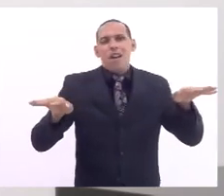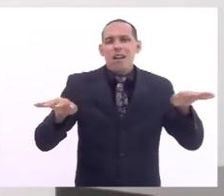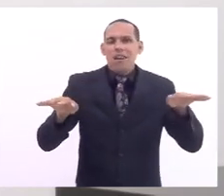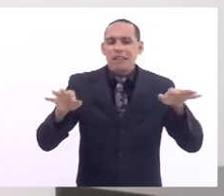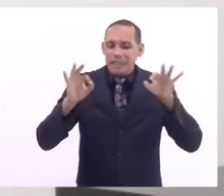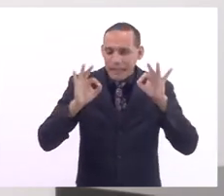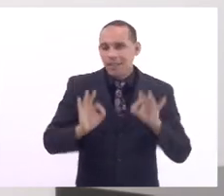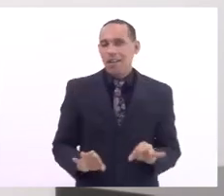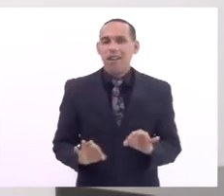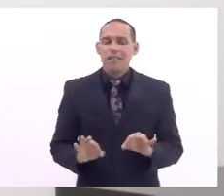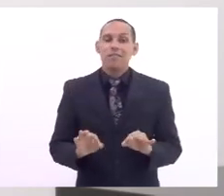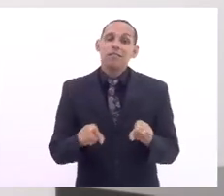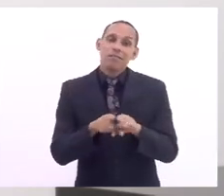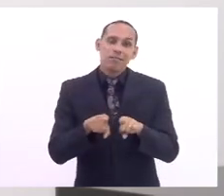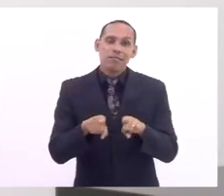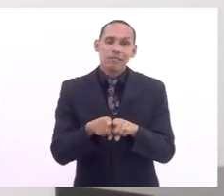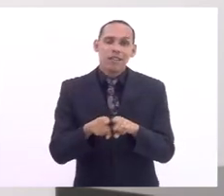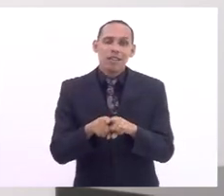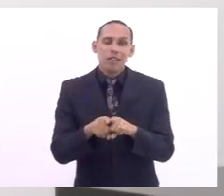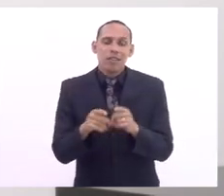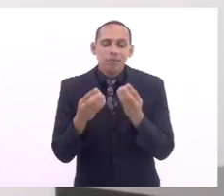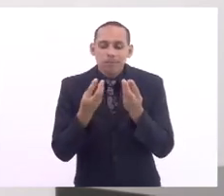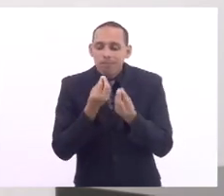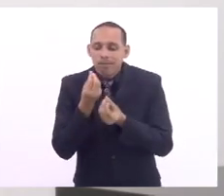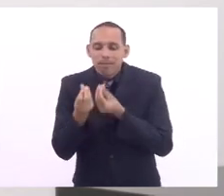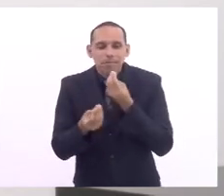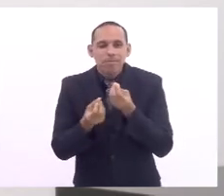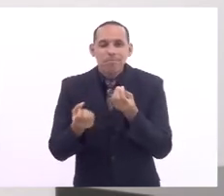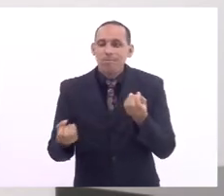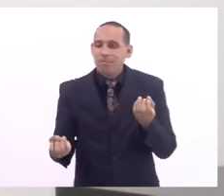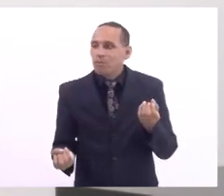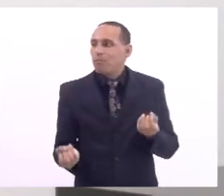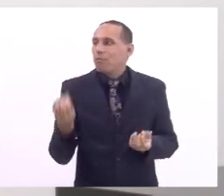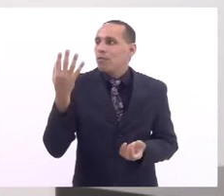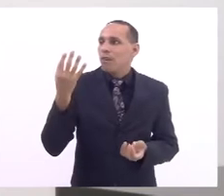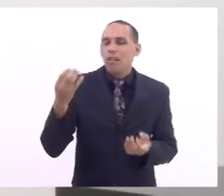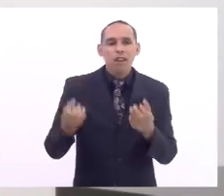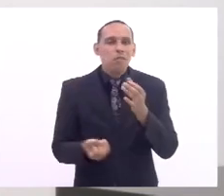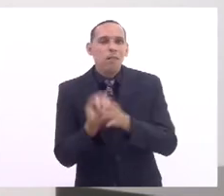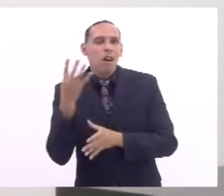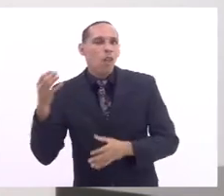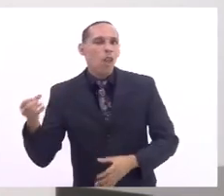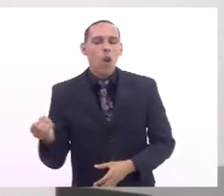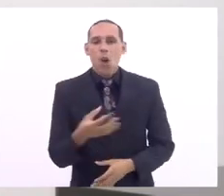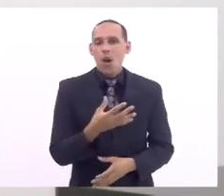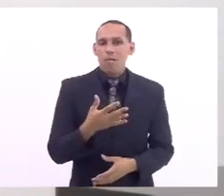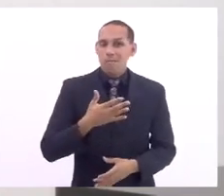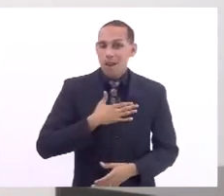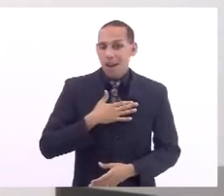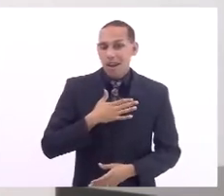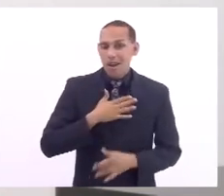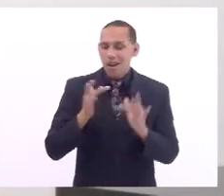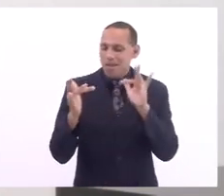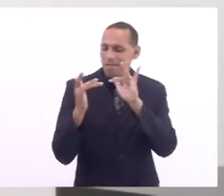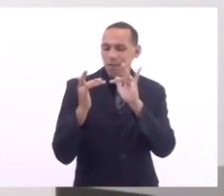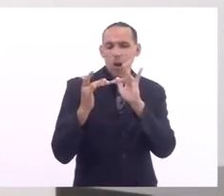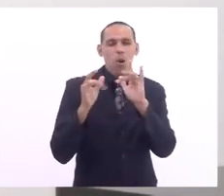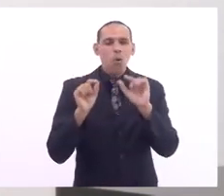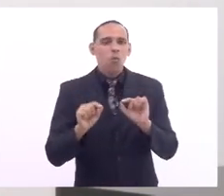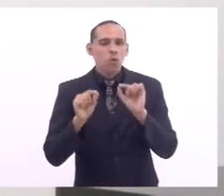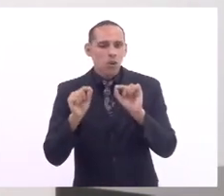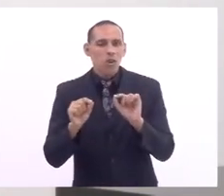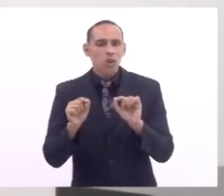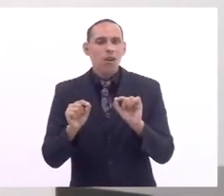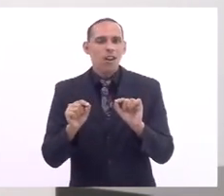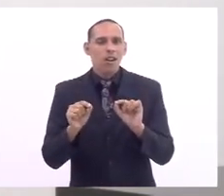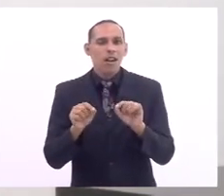assertiva mas também muito sensível e inventivo em mim está muito conectado à